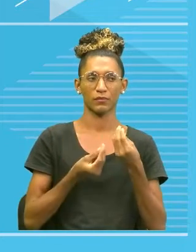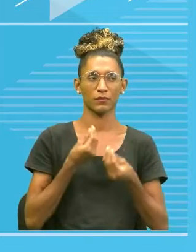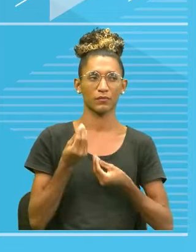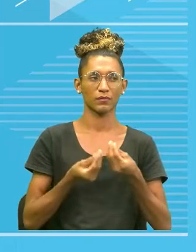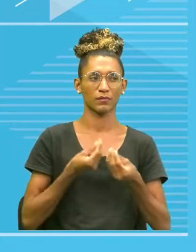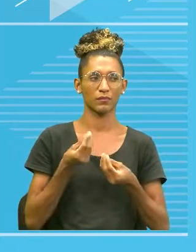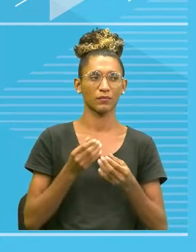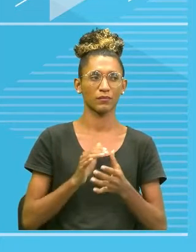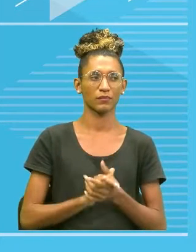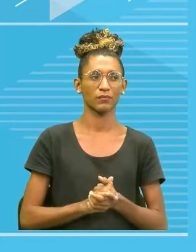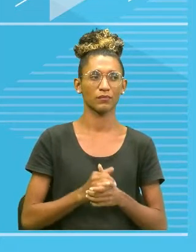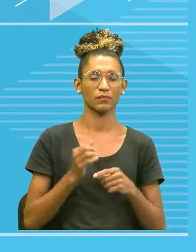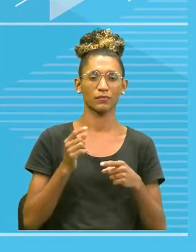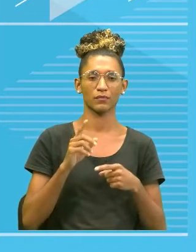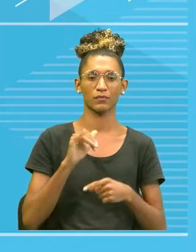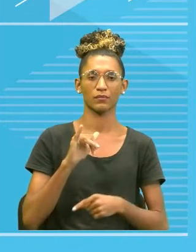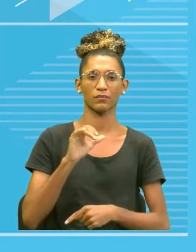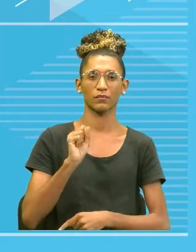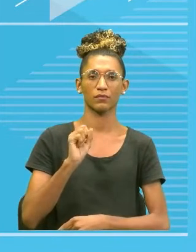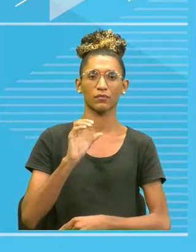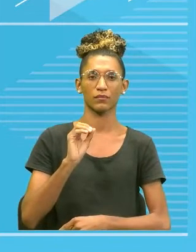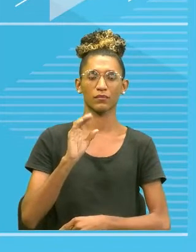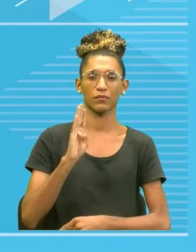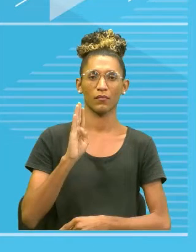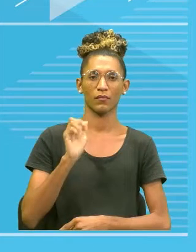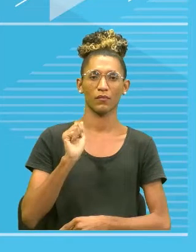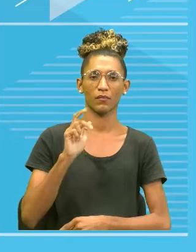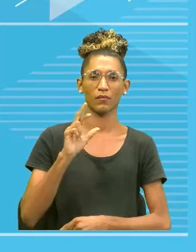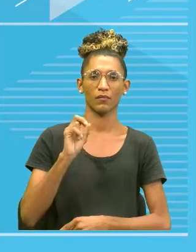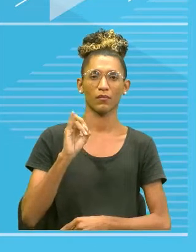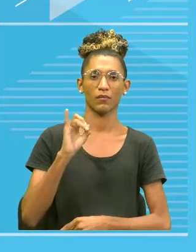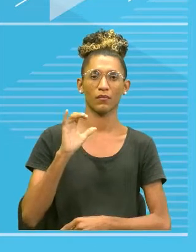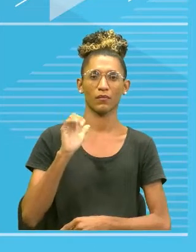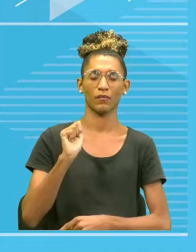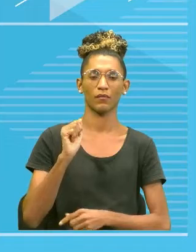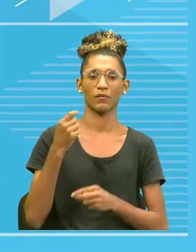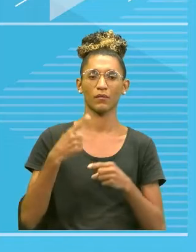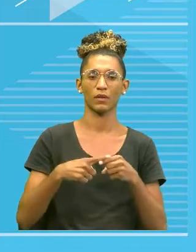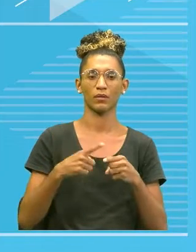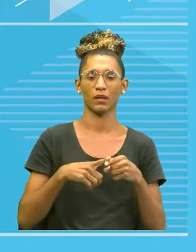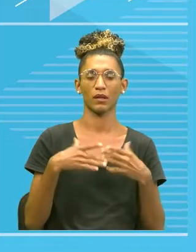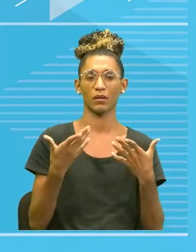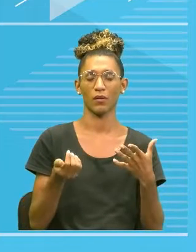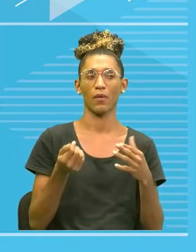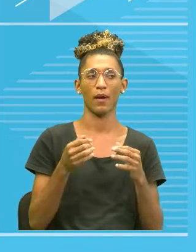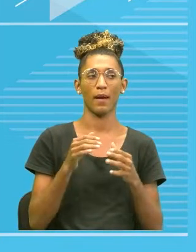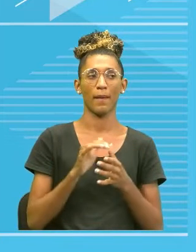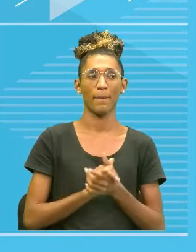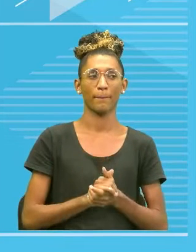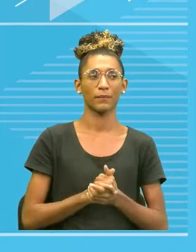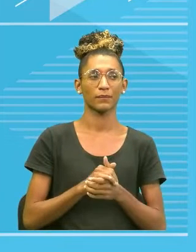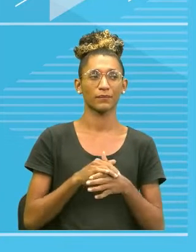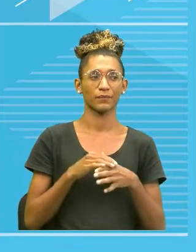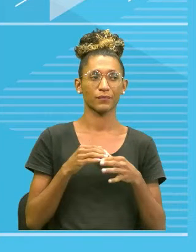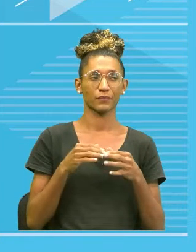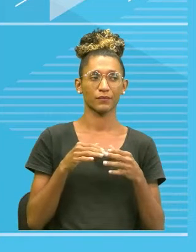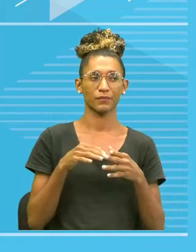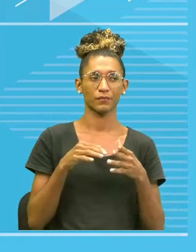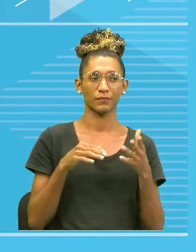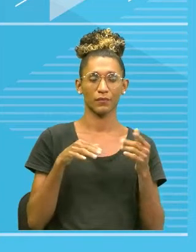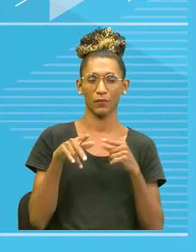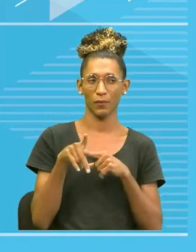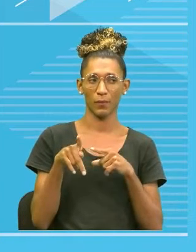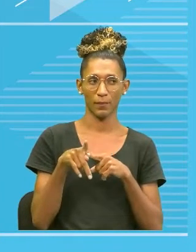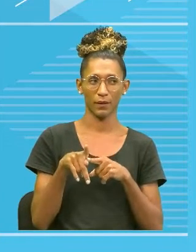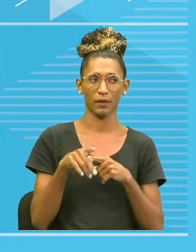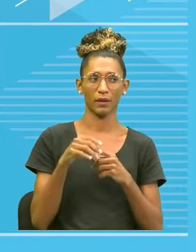isobárica. Por que isobárica? Porque essa pressão, ó, ela permanece a mesma durante todo o movimento.